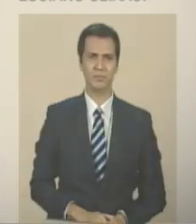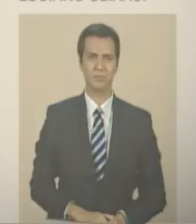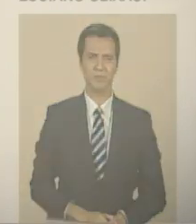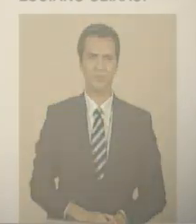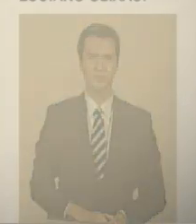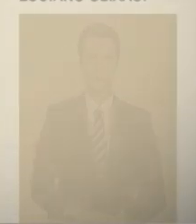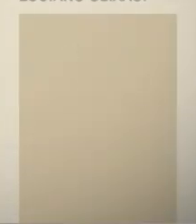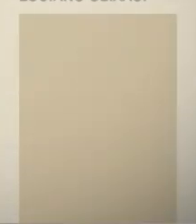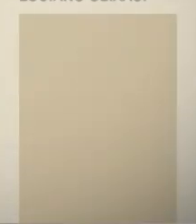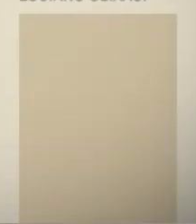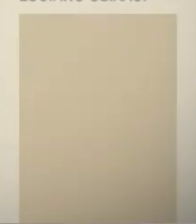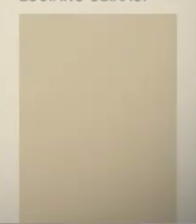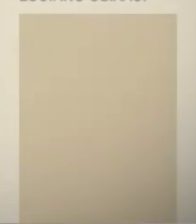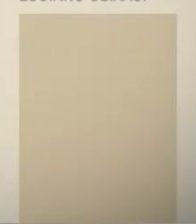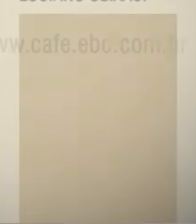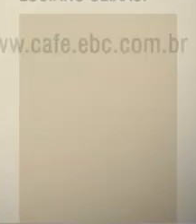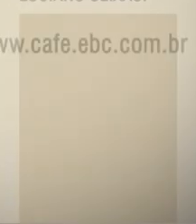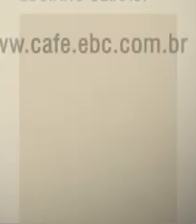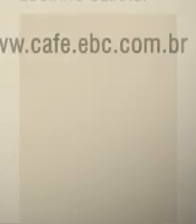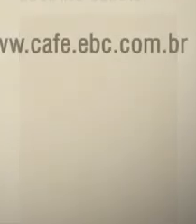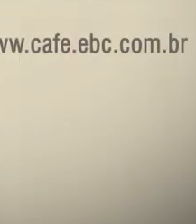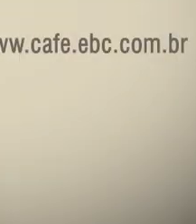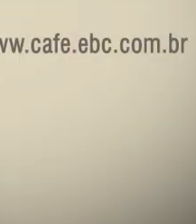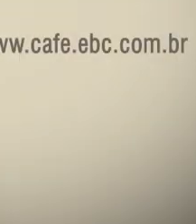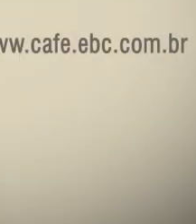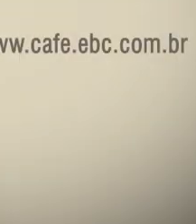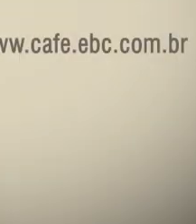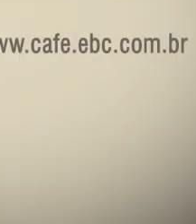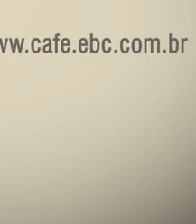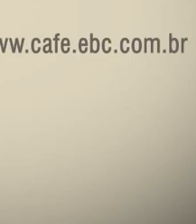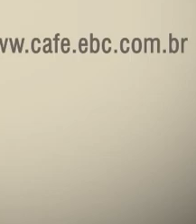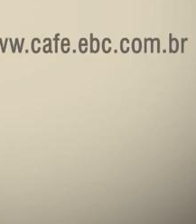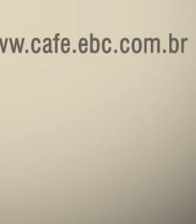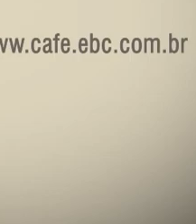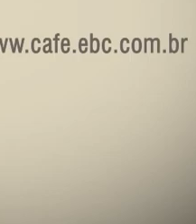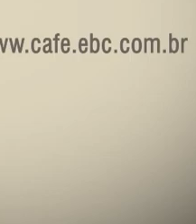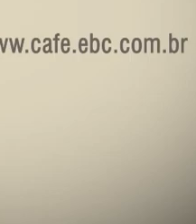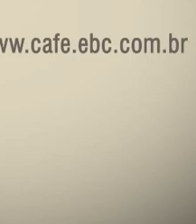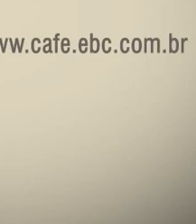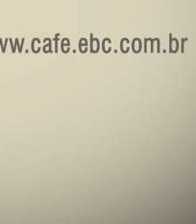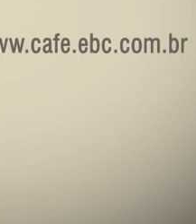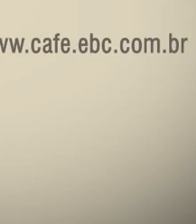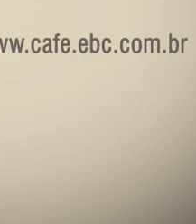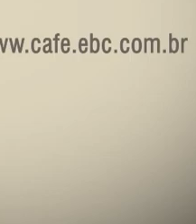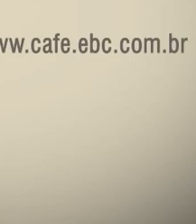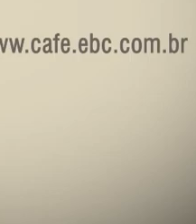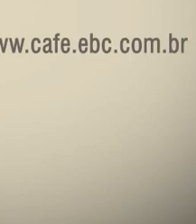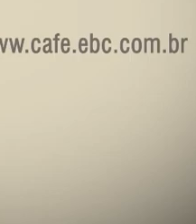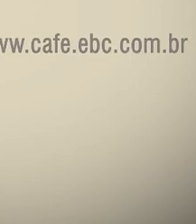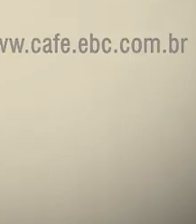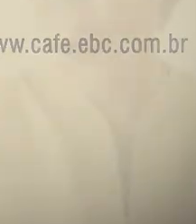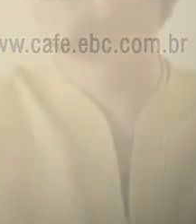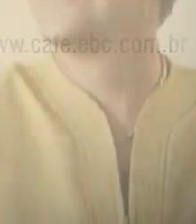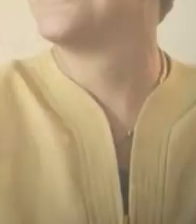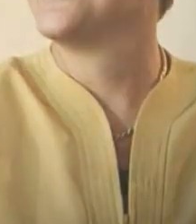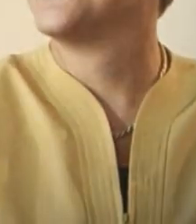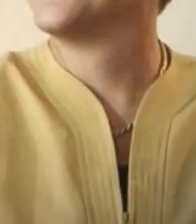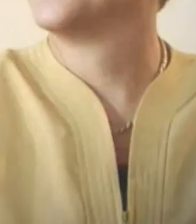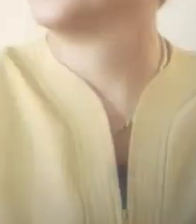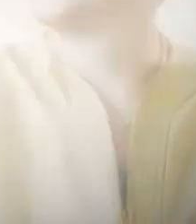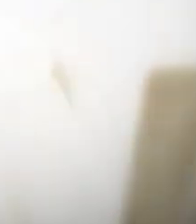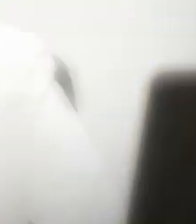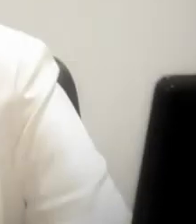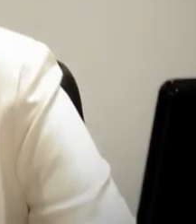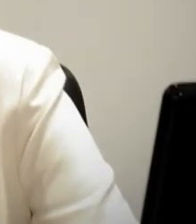você que nos ouve pode acessar esse programa na internet pelo www.caf.fr busque. Com.br